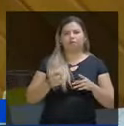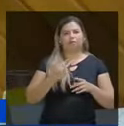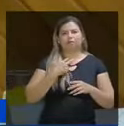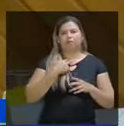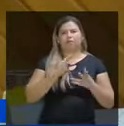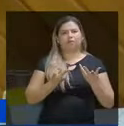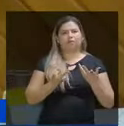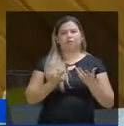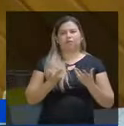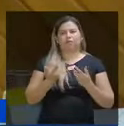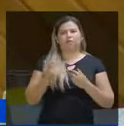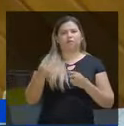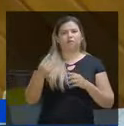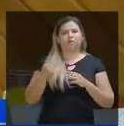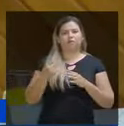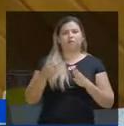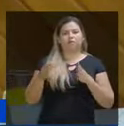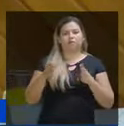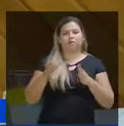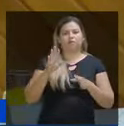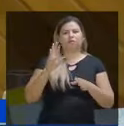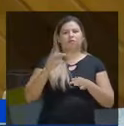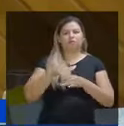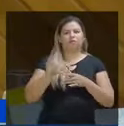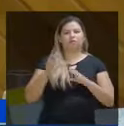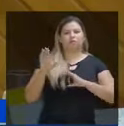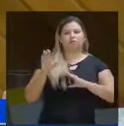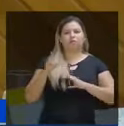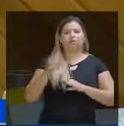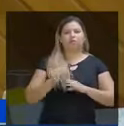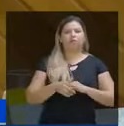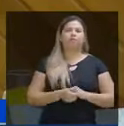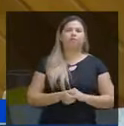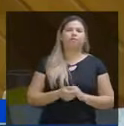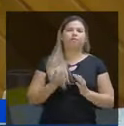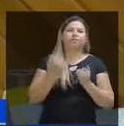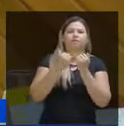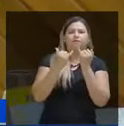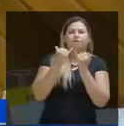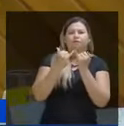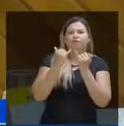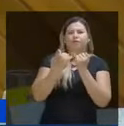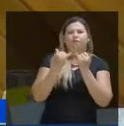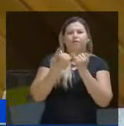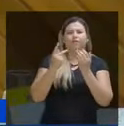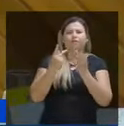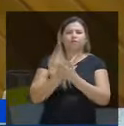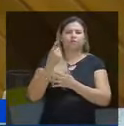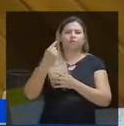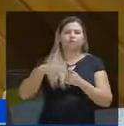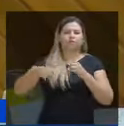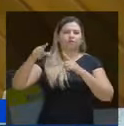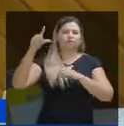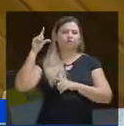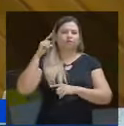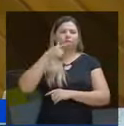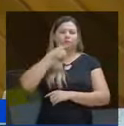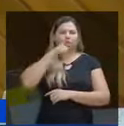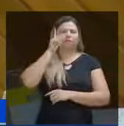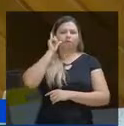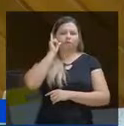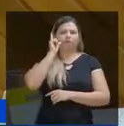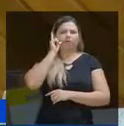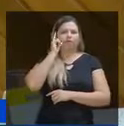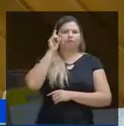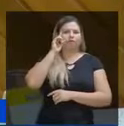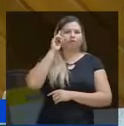debate. Por oportuno, eu relembro aos pares aqui uma situação semelhante ao presente caso que foi apreciada na sessão de ontem, no